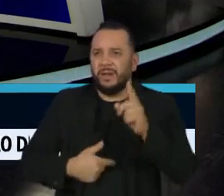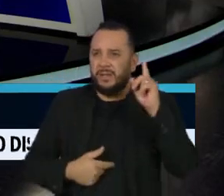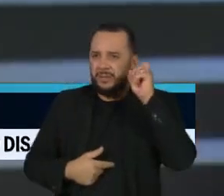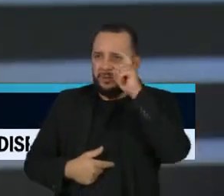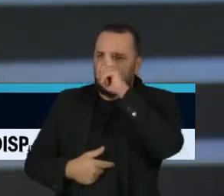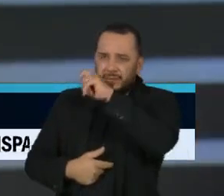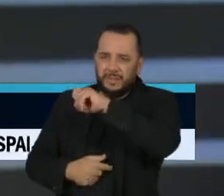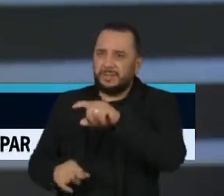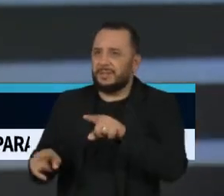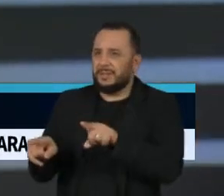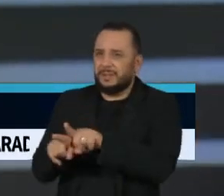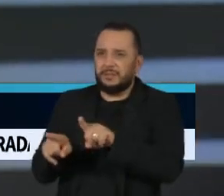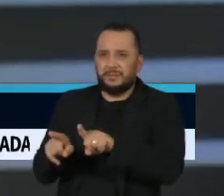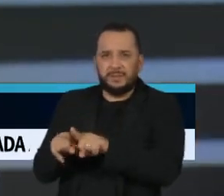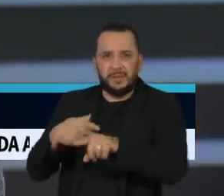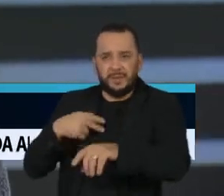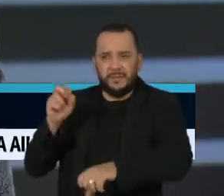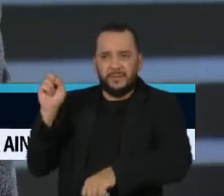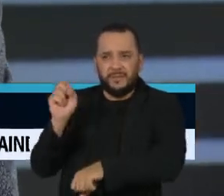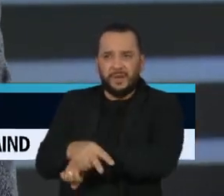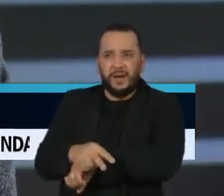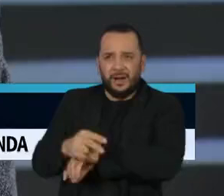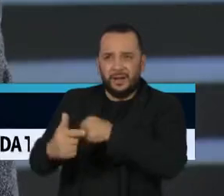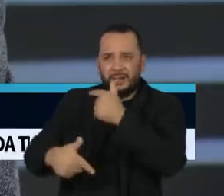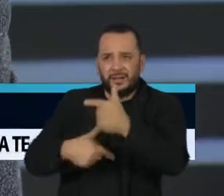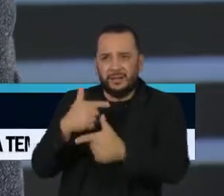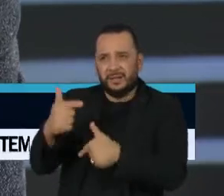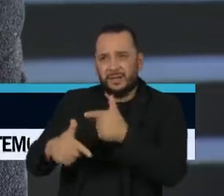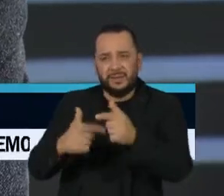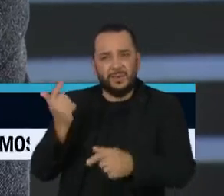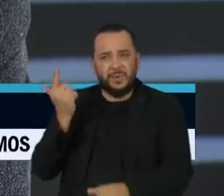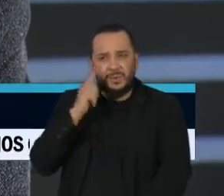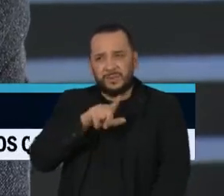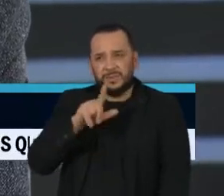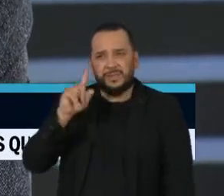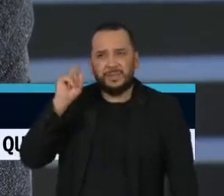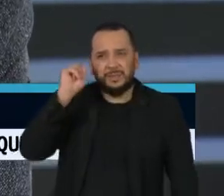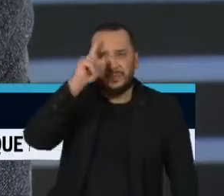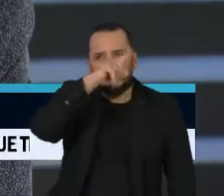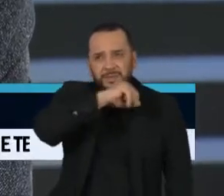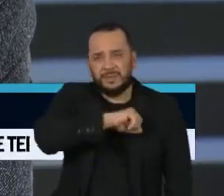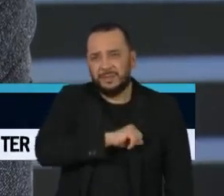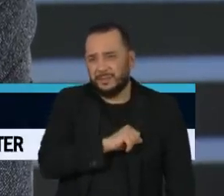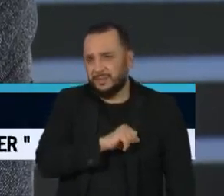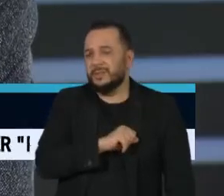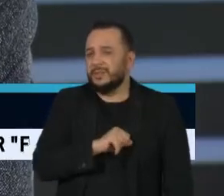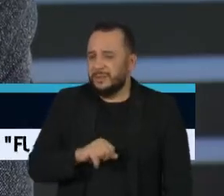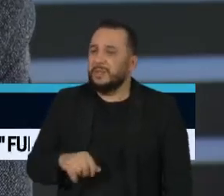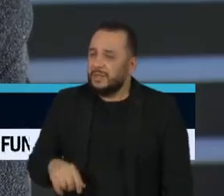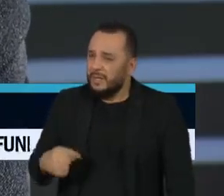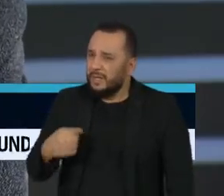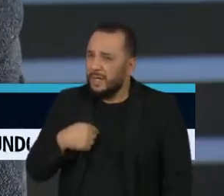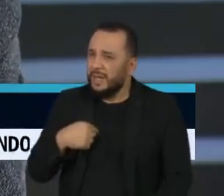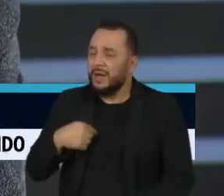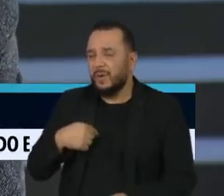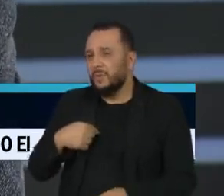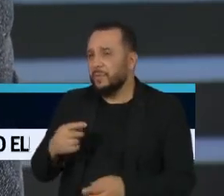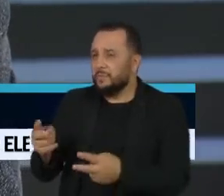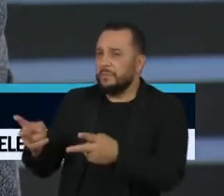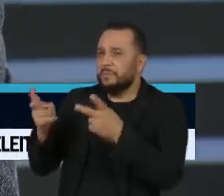arrumar emprego nós conversávamos outro dia querem como Os Atuais desempregados